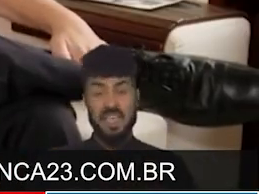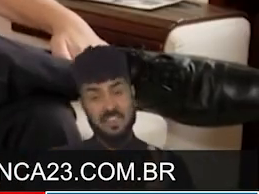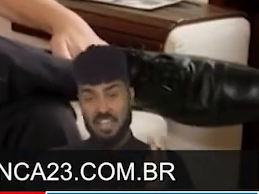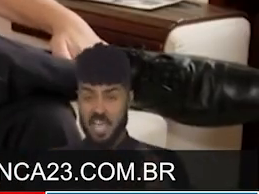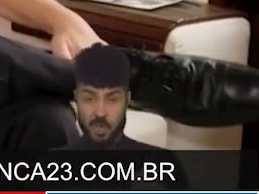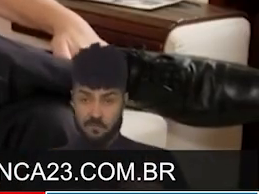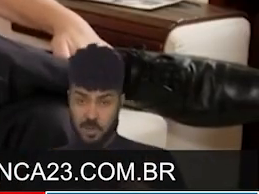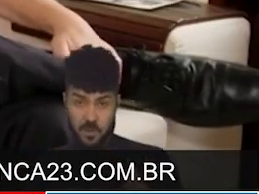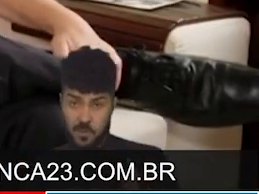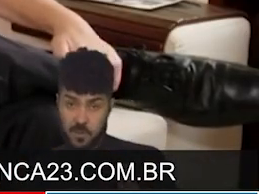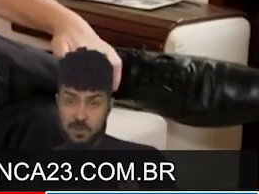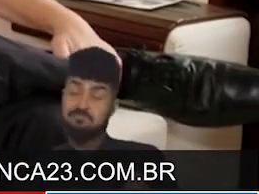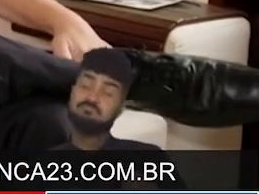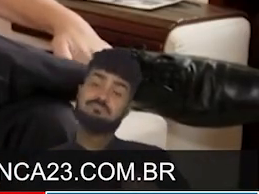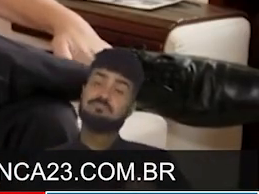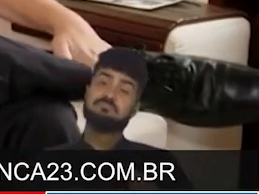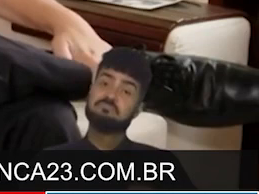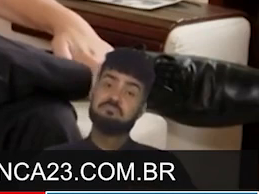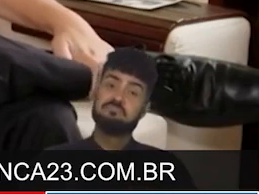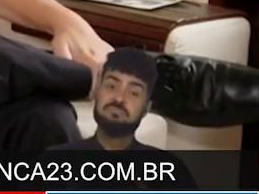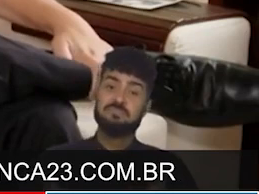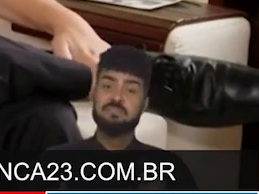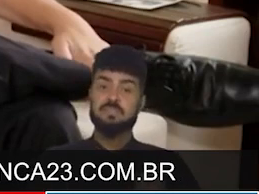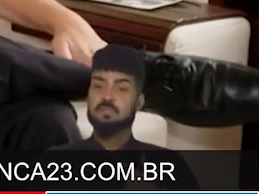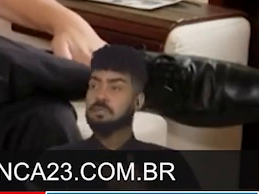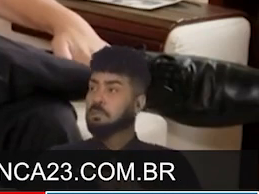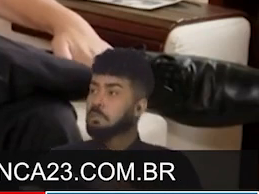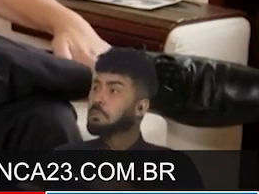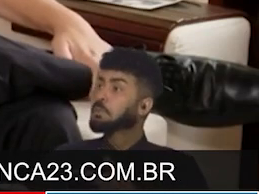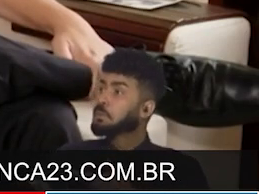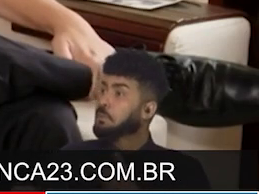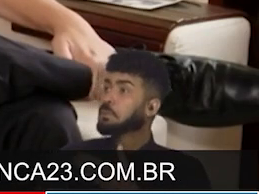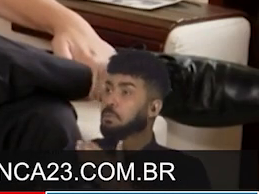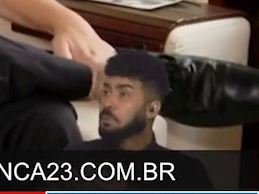tipo assim, você não precisa ficar compartilhando